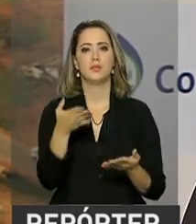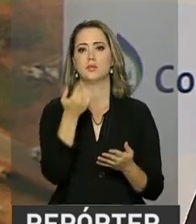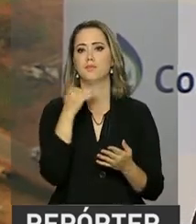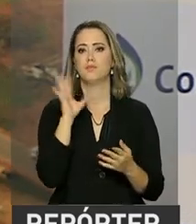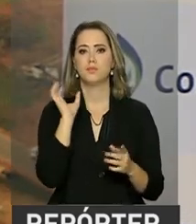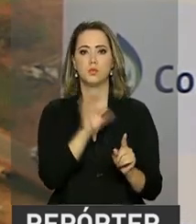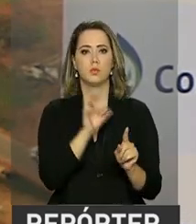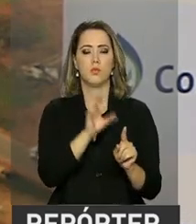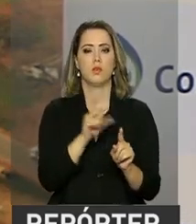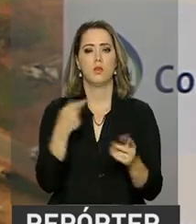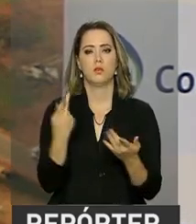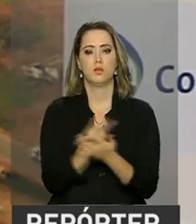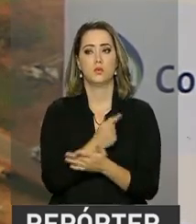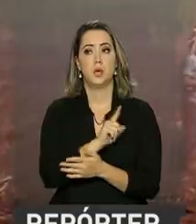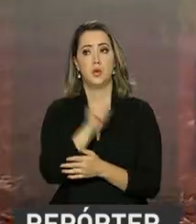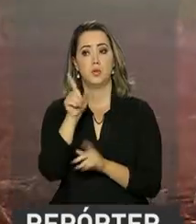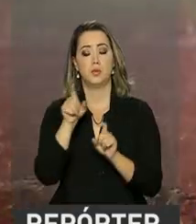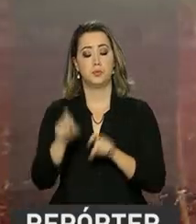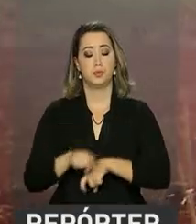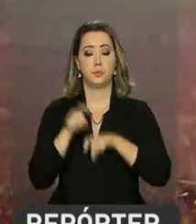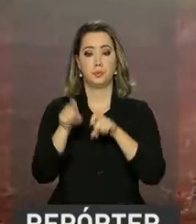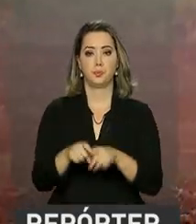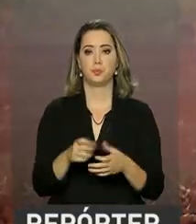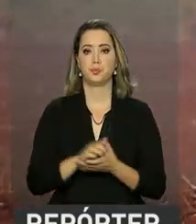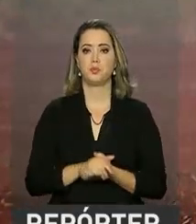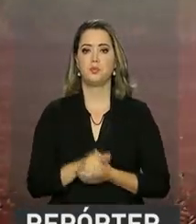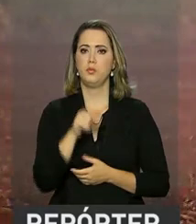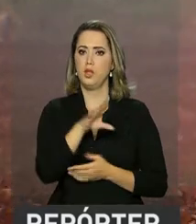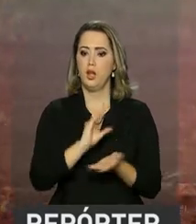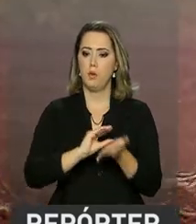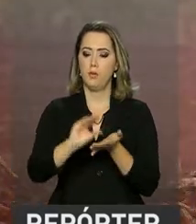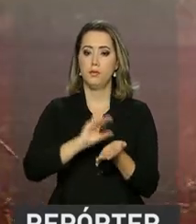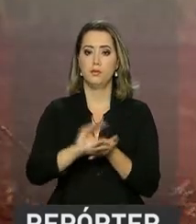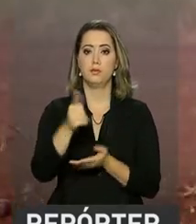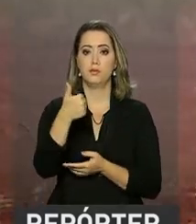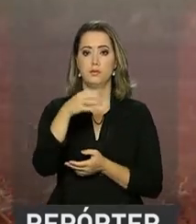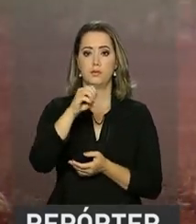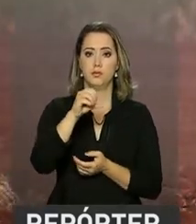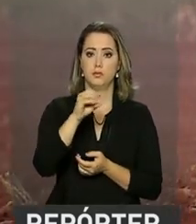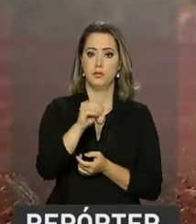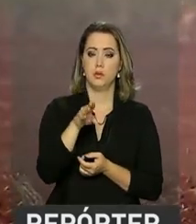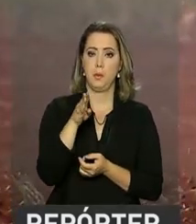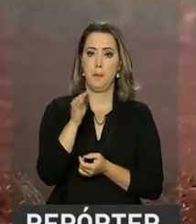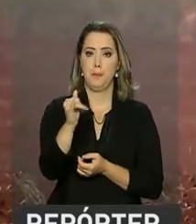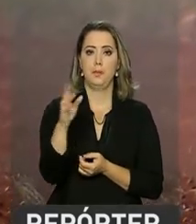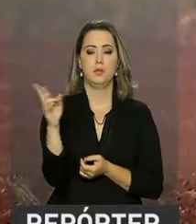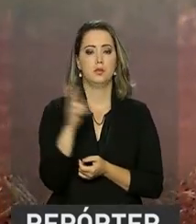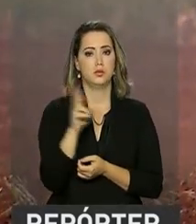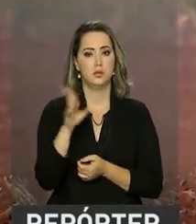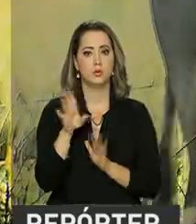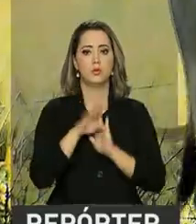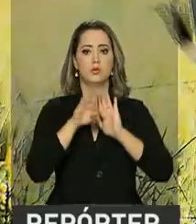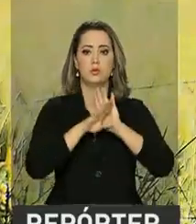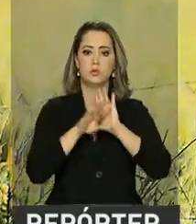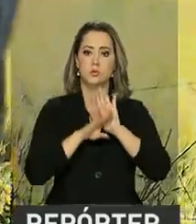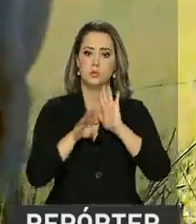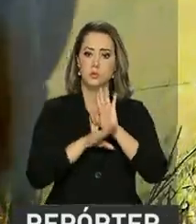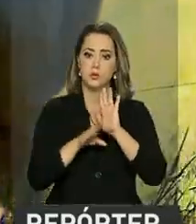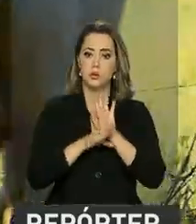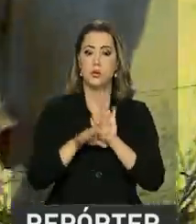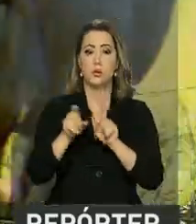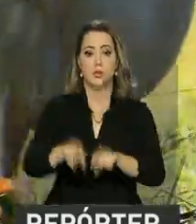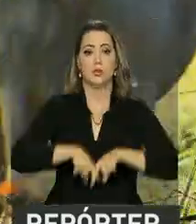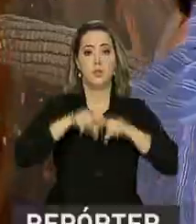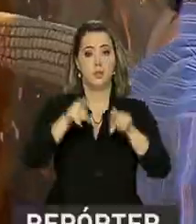impacto do que acontece lá no campo com o investimento recorde de r0 bilhões de reais o plano agrícola e pecuário